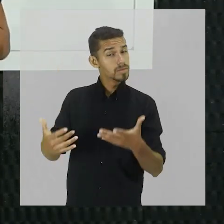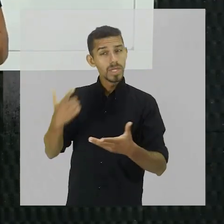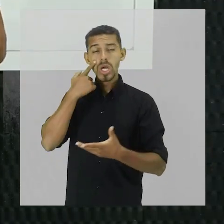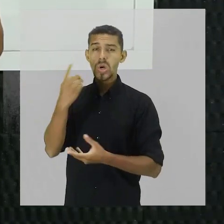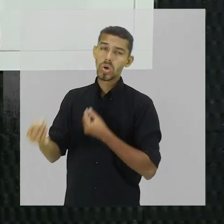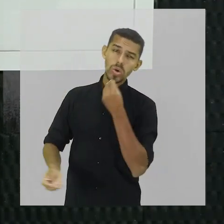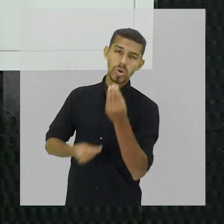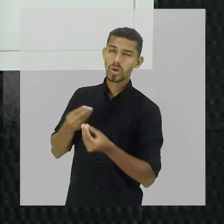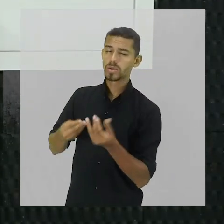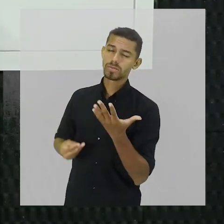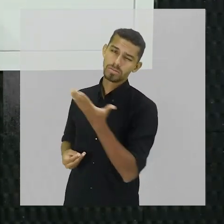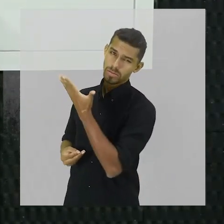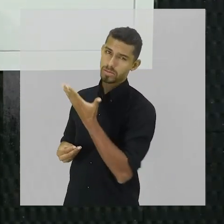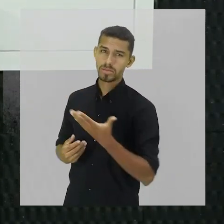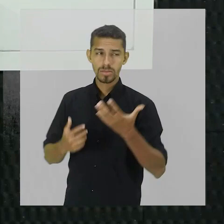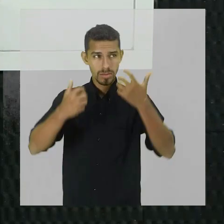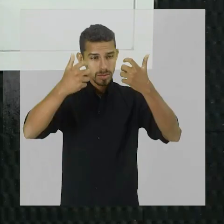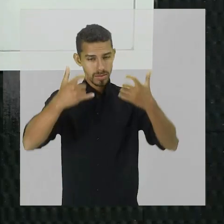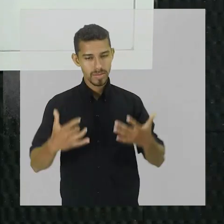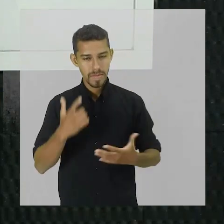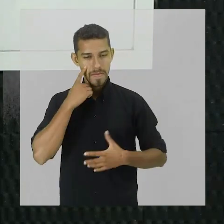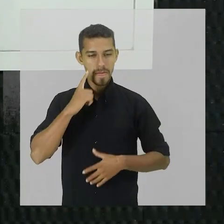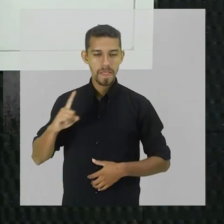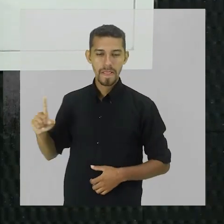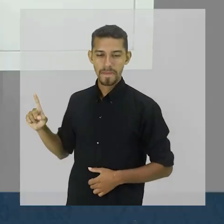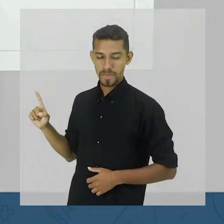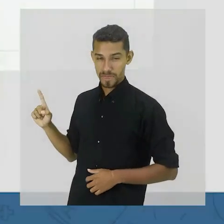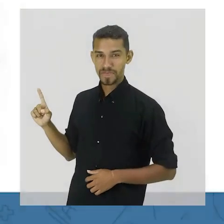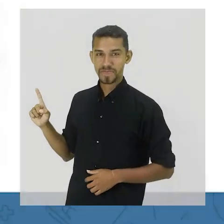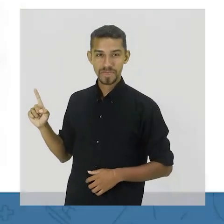abordar esses assuntos. Belezinha? Então vamos que vamos.